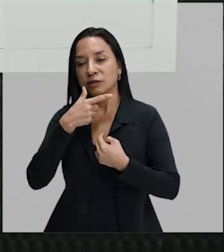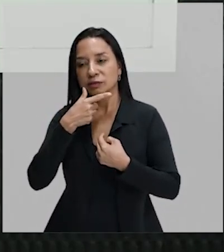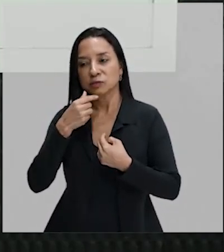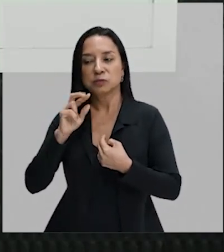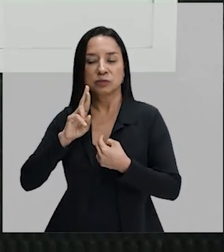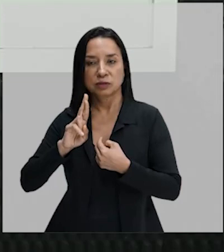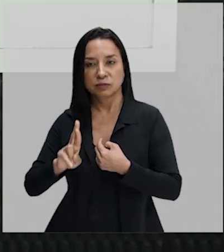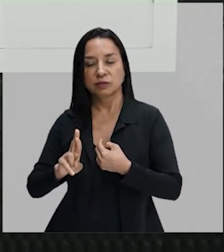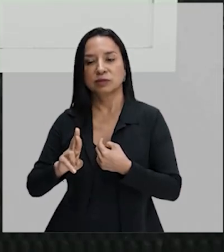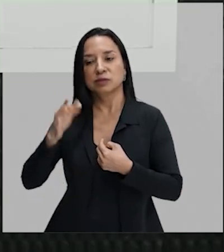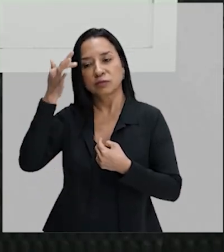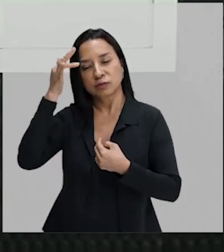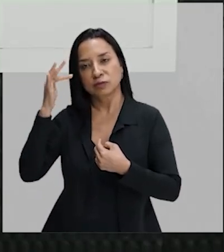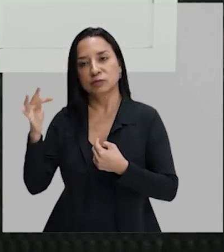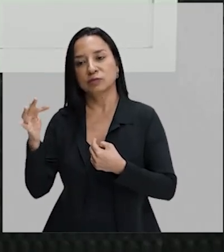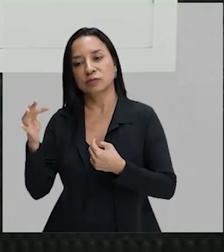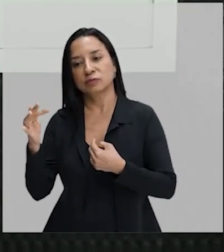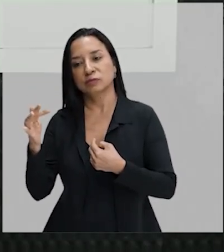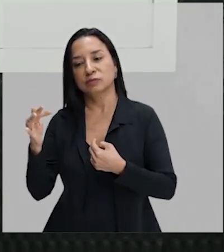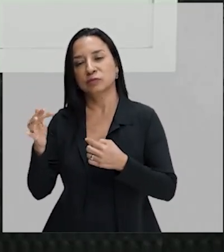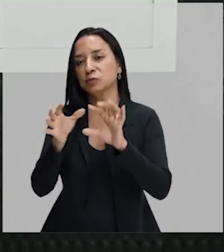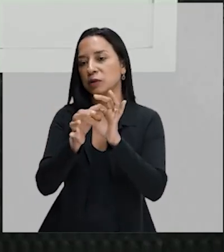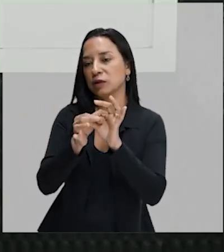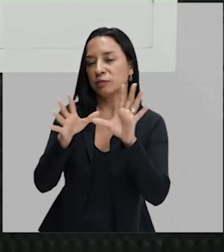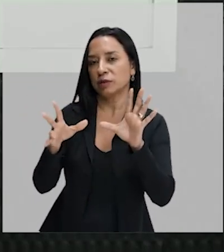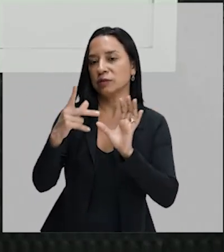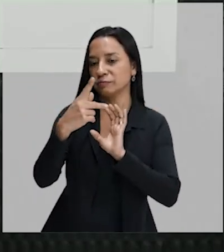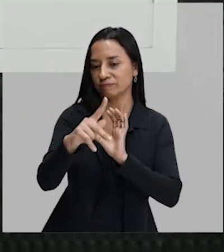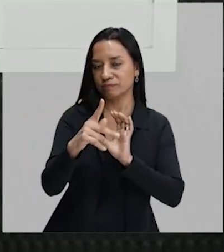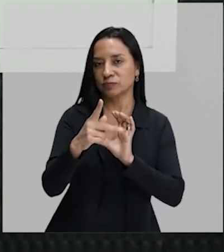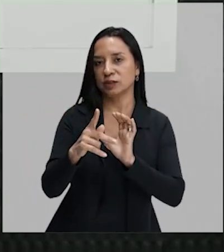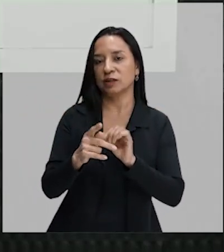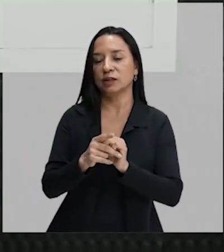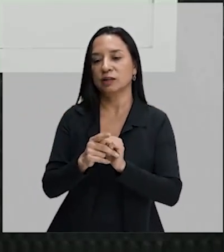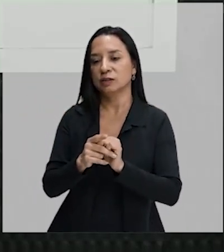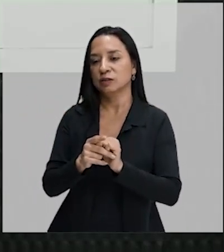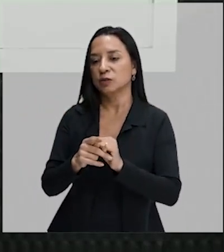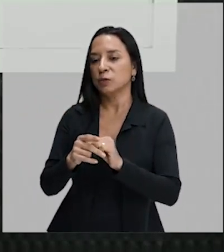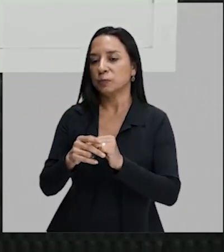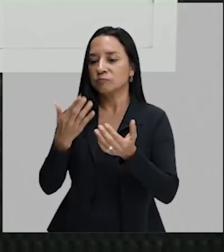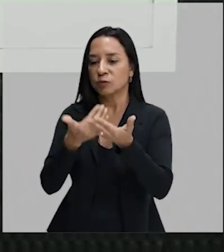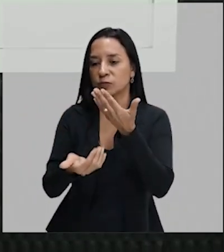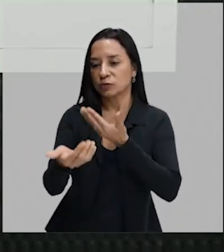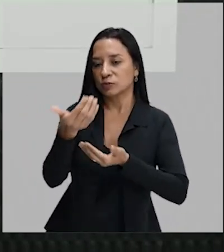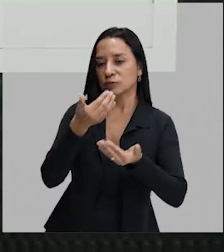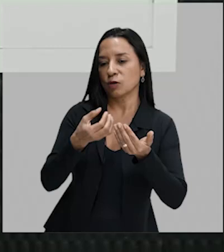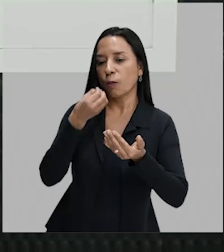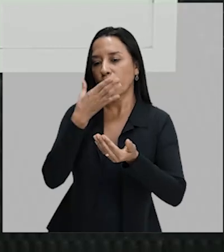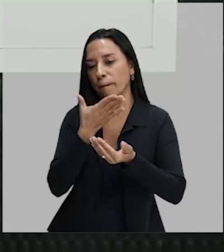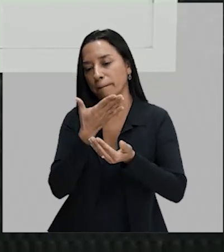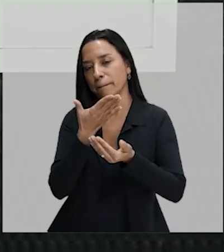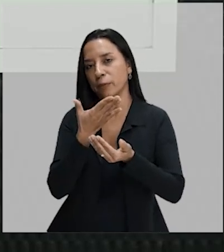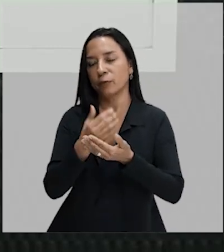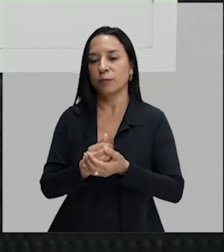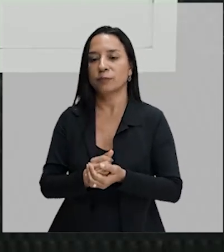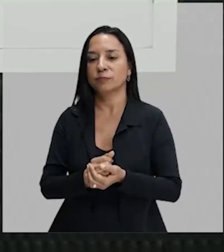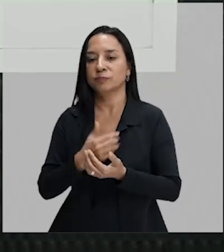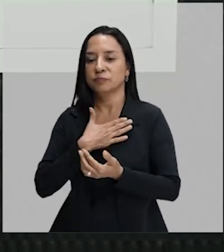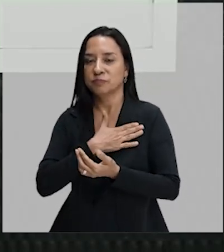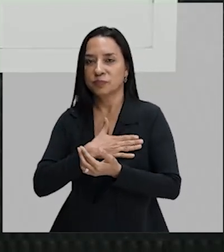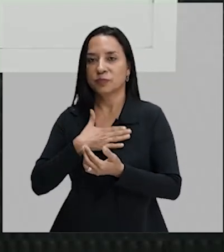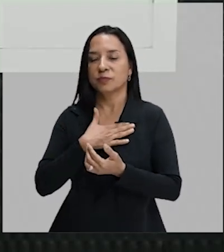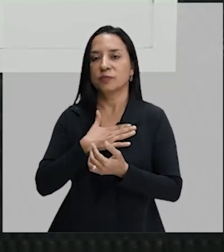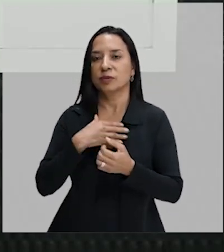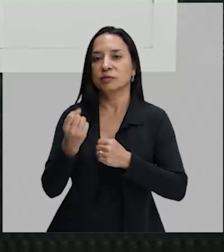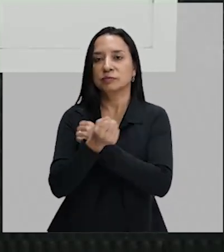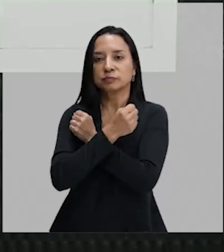contando sempre, claro, com a sua autonomia, a sua participação e o seu bom grado, ok? Forte